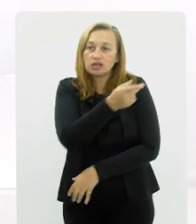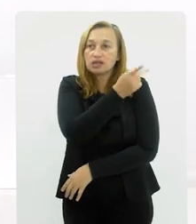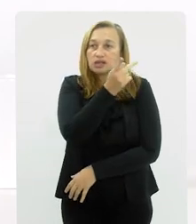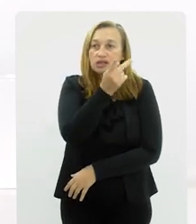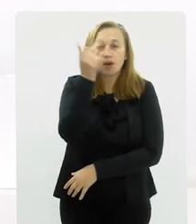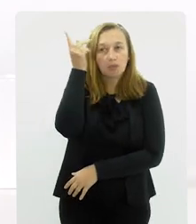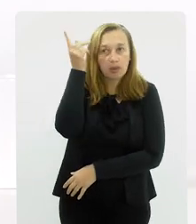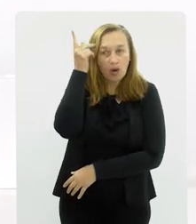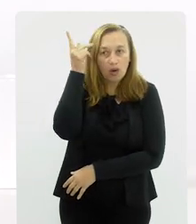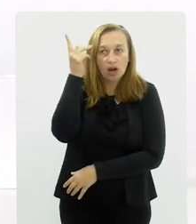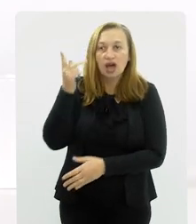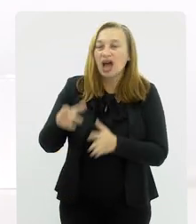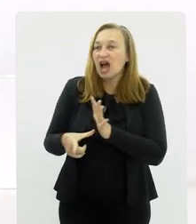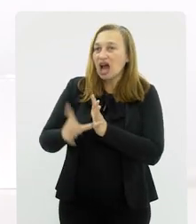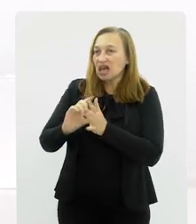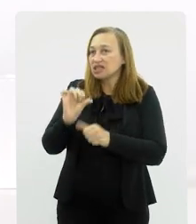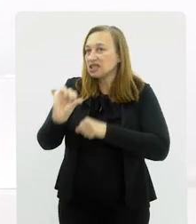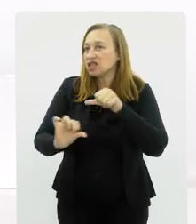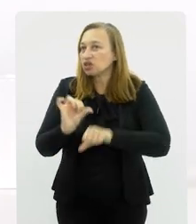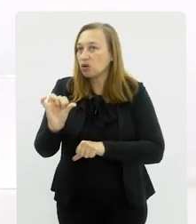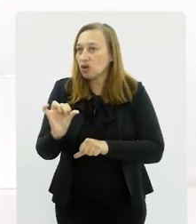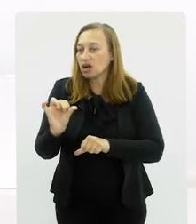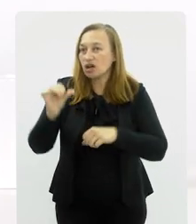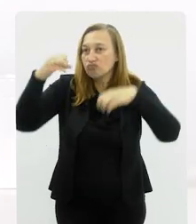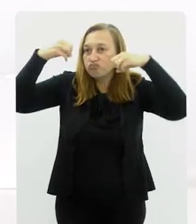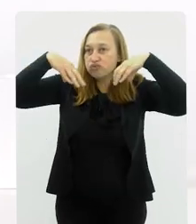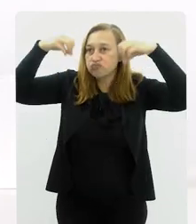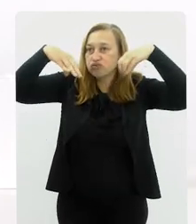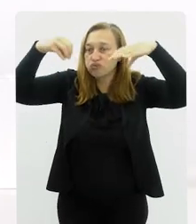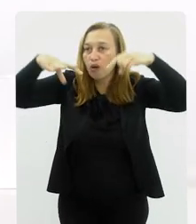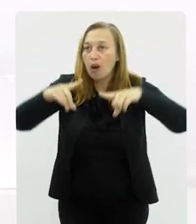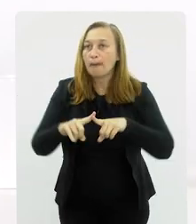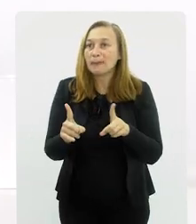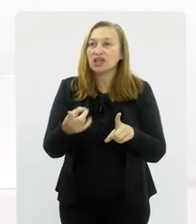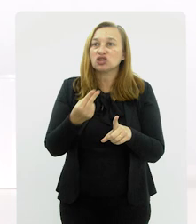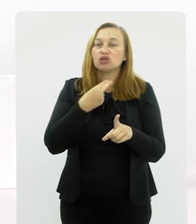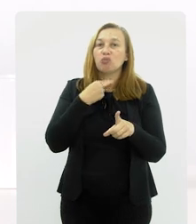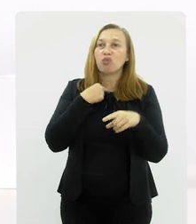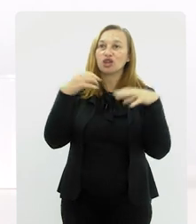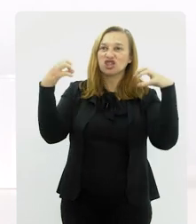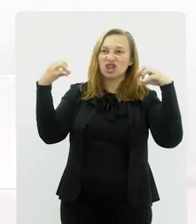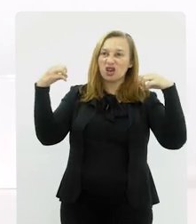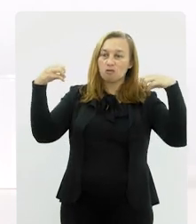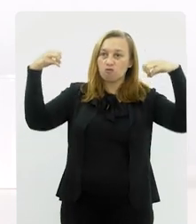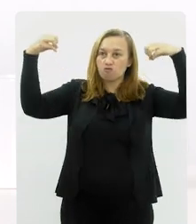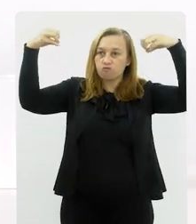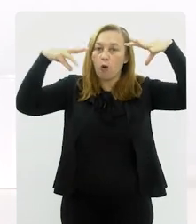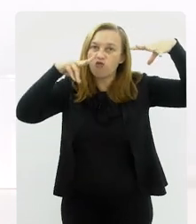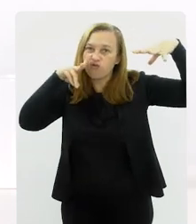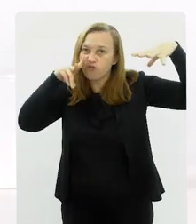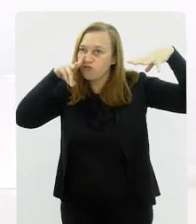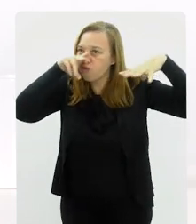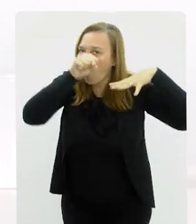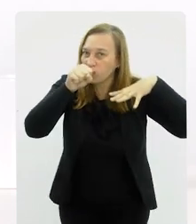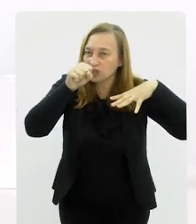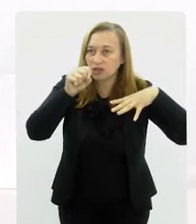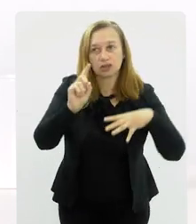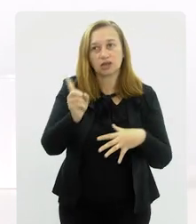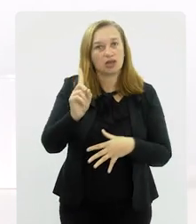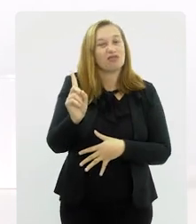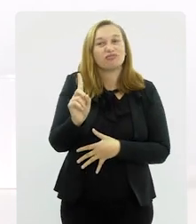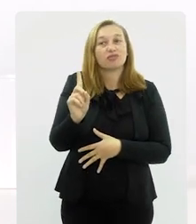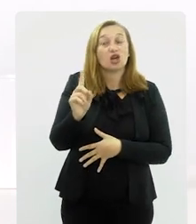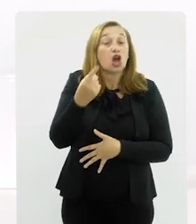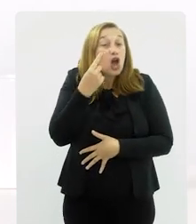advento da troca de luzes, esse jogo de luzes. Só que eu acho que não pode ser em excesso, né? Eu vejo que algumas agremiações até estão usando